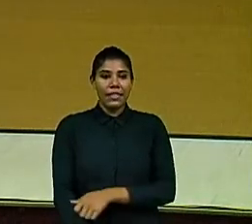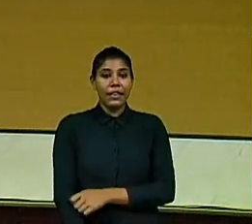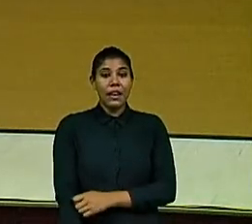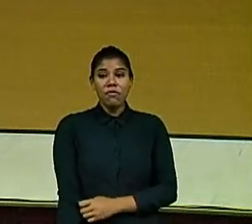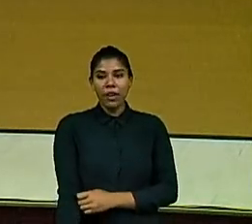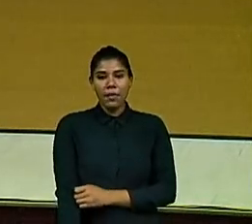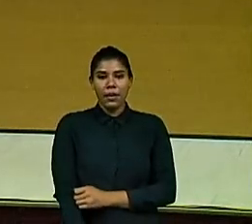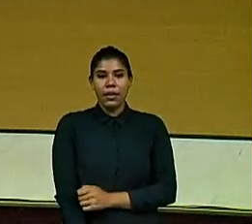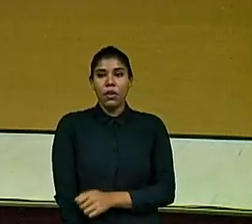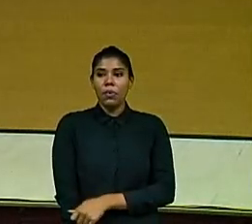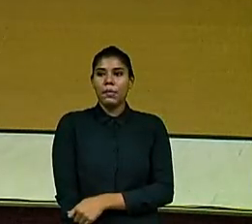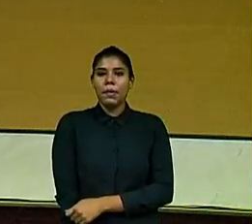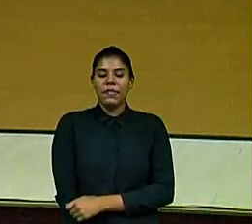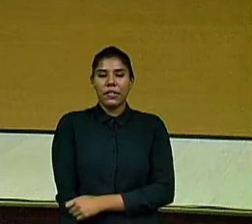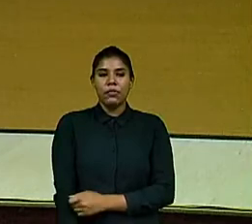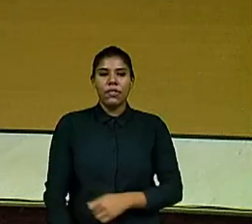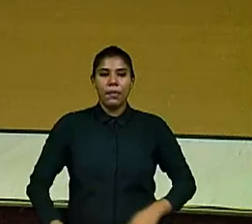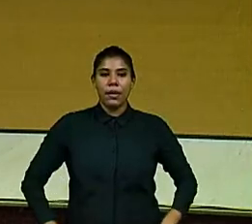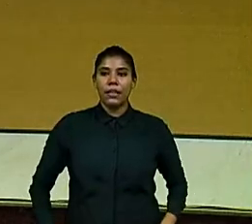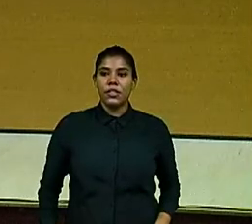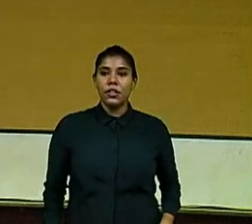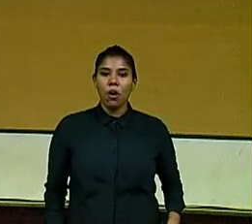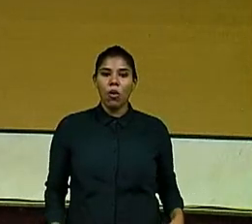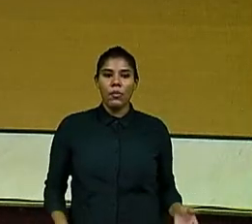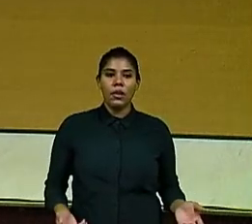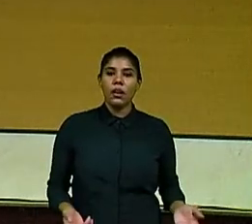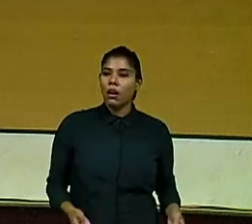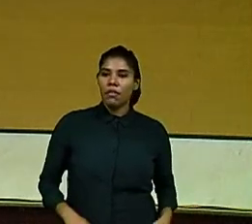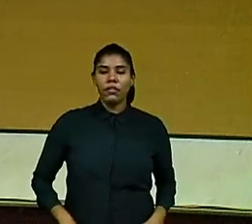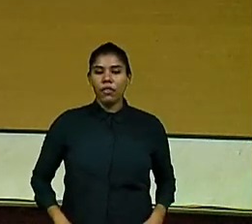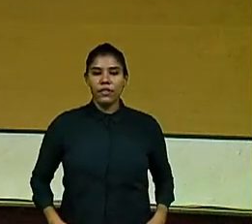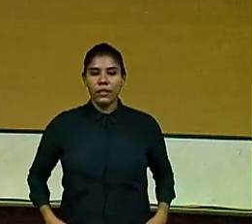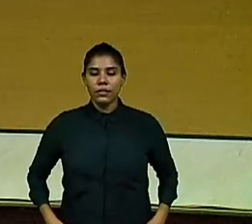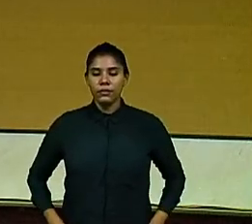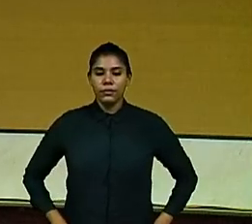as enzimas de restrição tem origem bacteriana